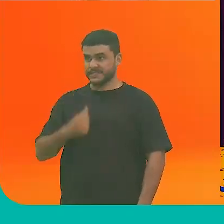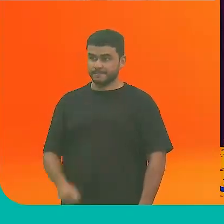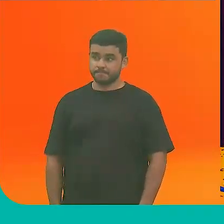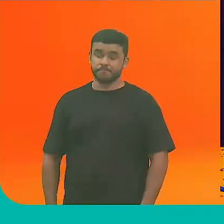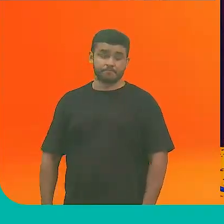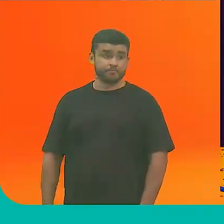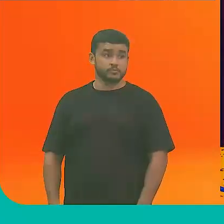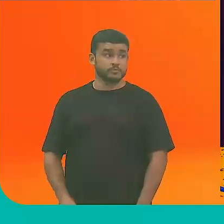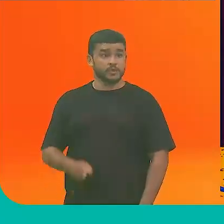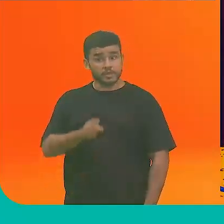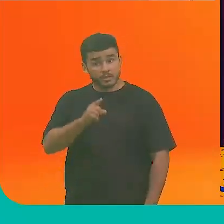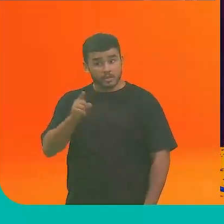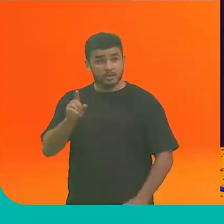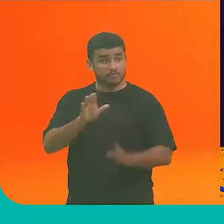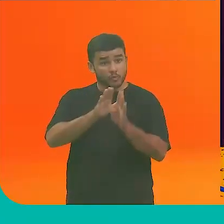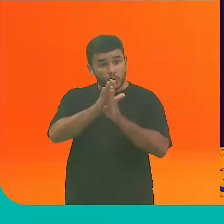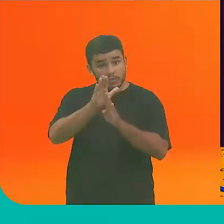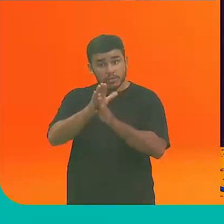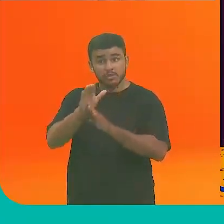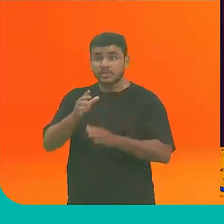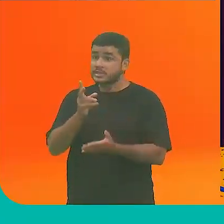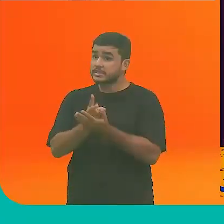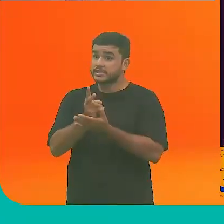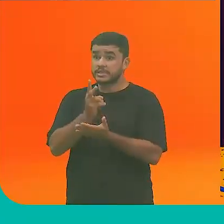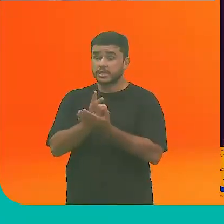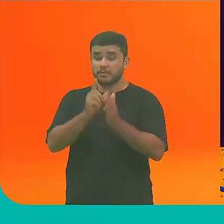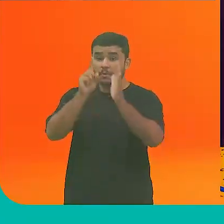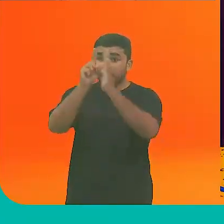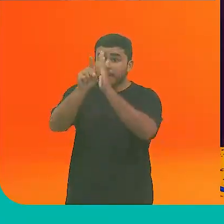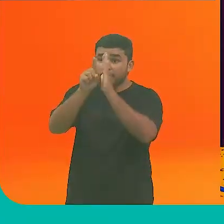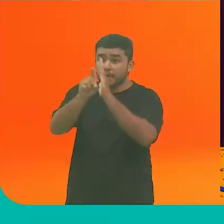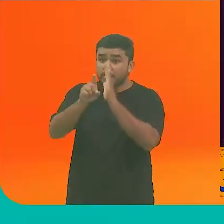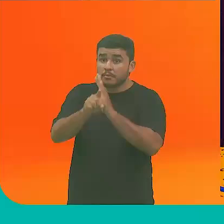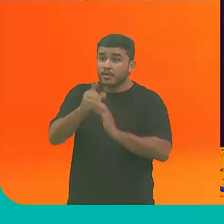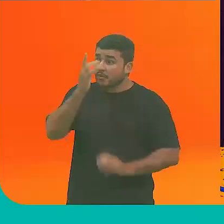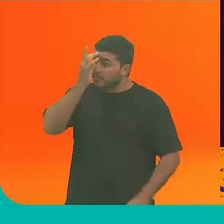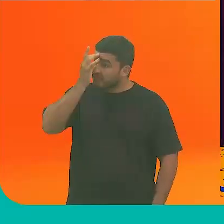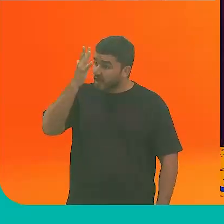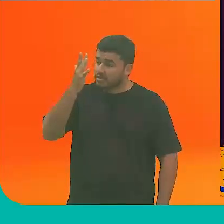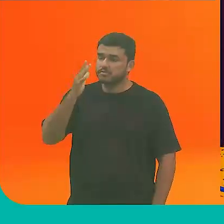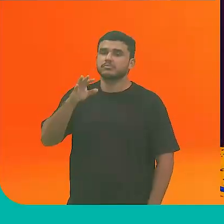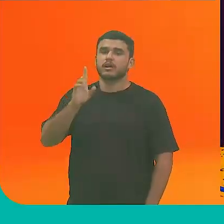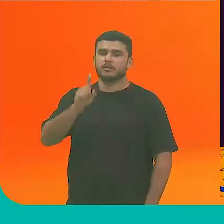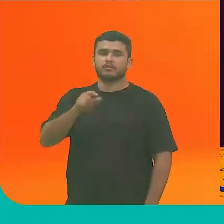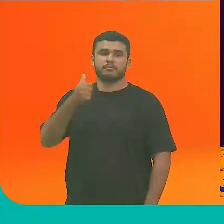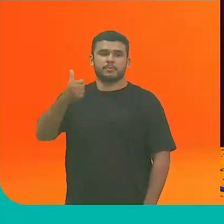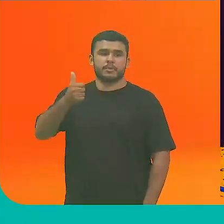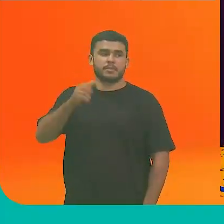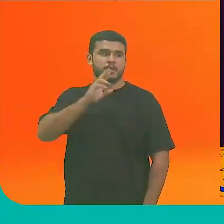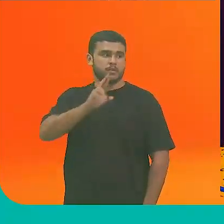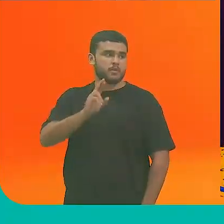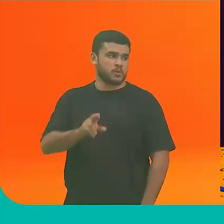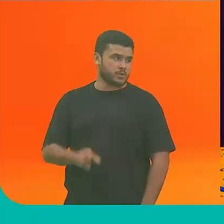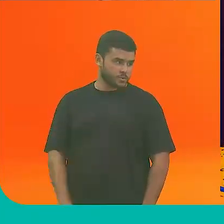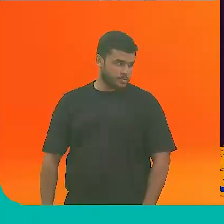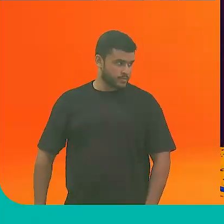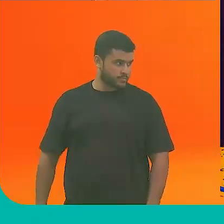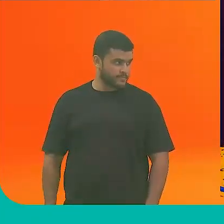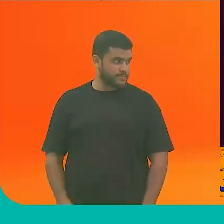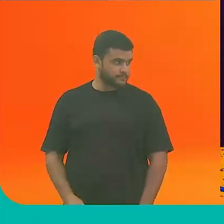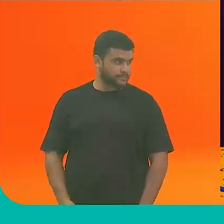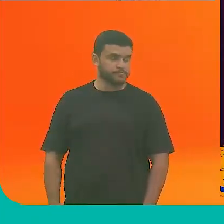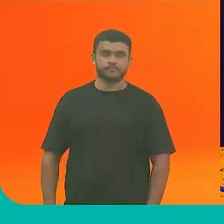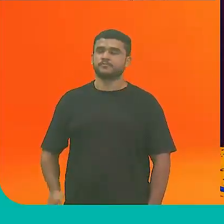Uma outra pergunta que eu vou fazer, para que vocês tenham um pouco da noção de como é a nota da prova do Enem